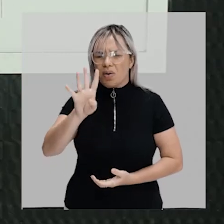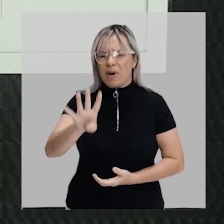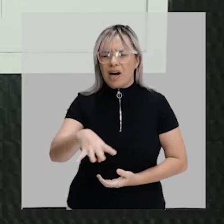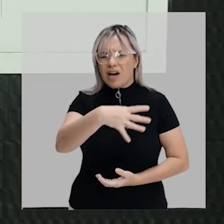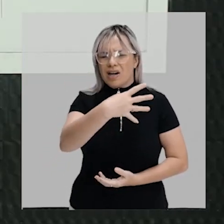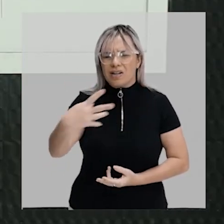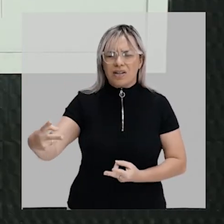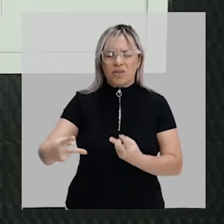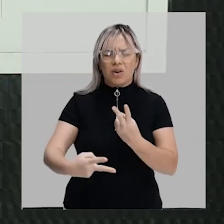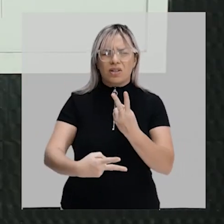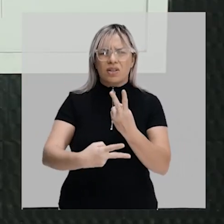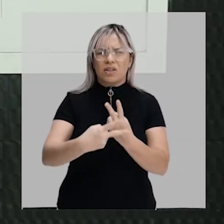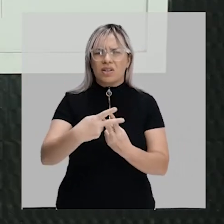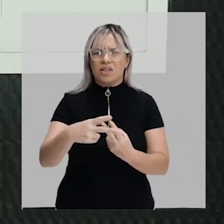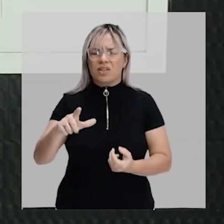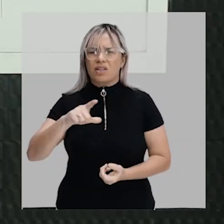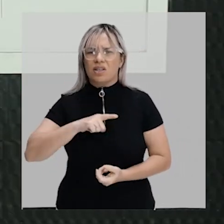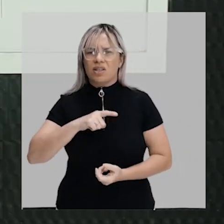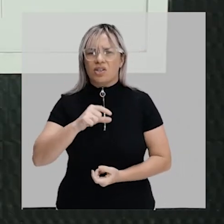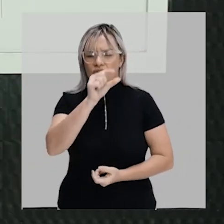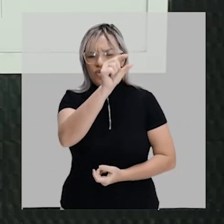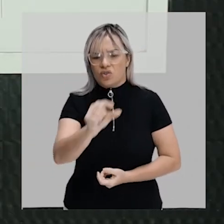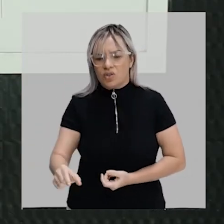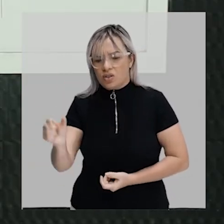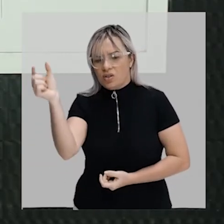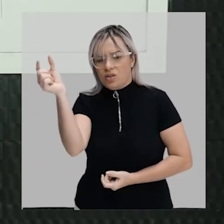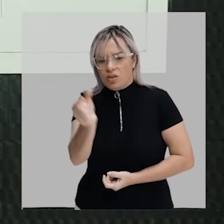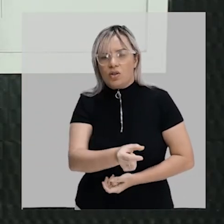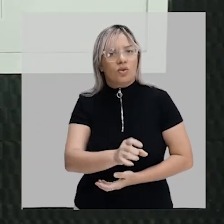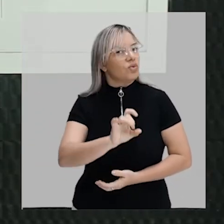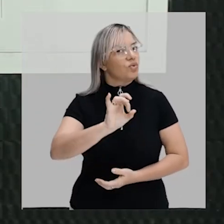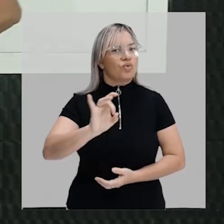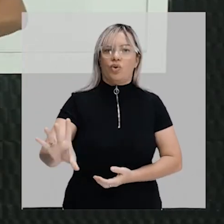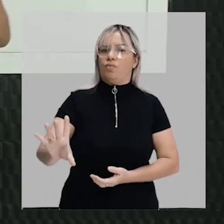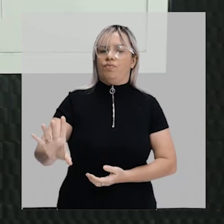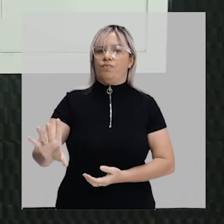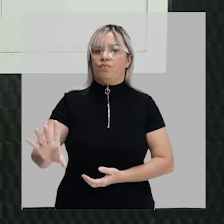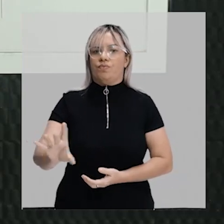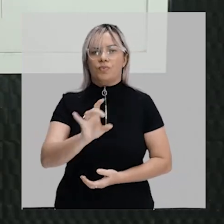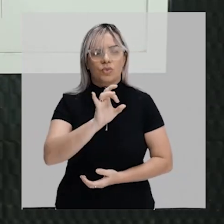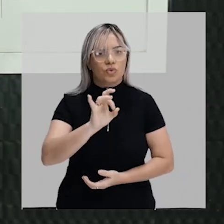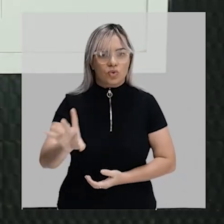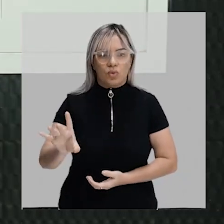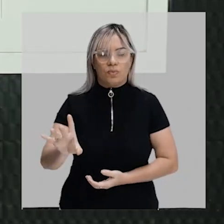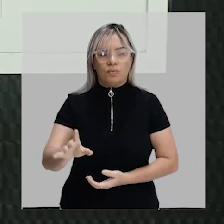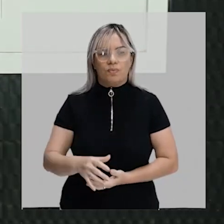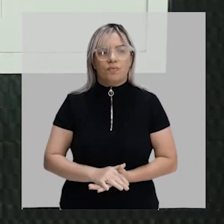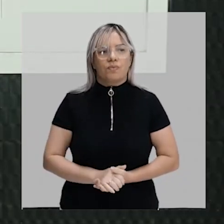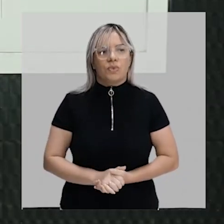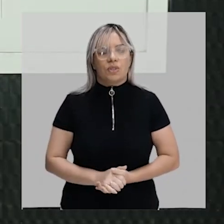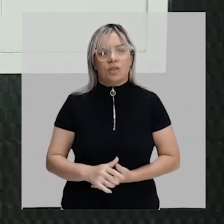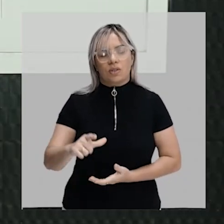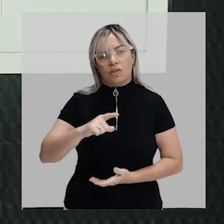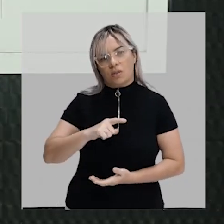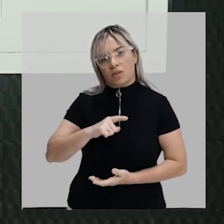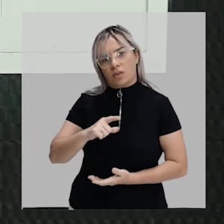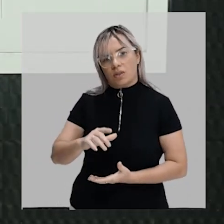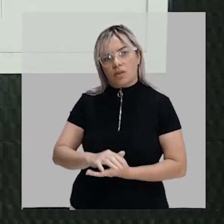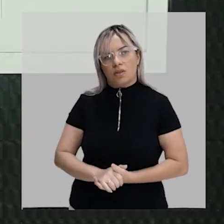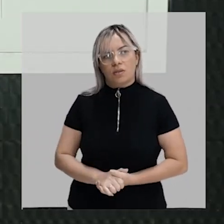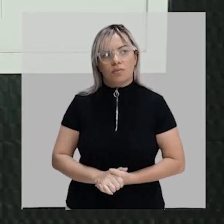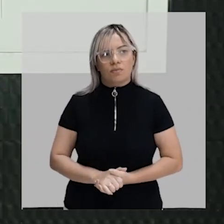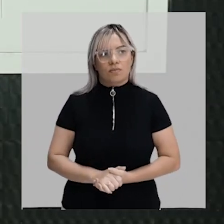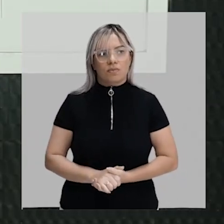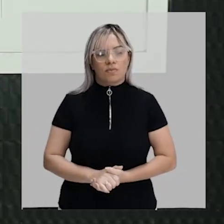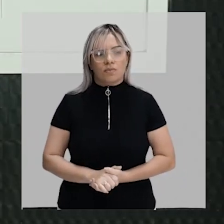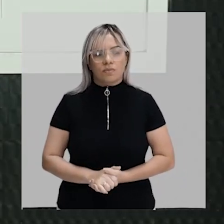os outros tipos de Matriz não tem é só matriz quadrada tá só matriz quadrada é que possui a diagonais por exemplo